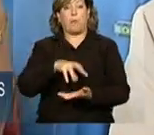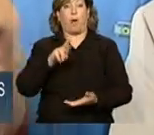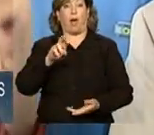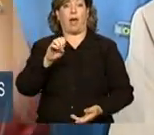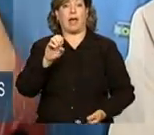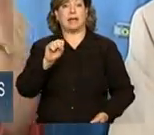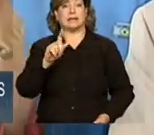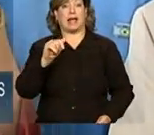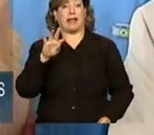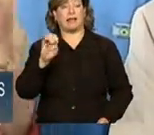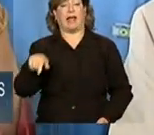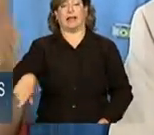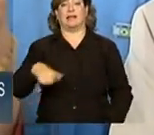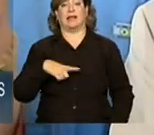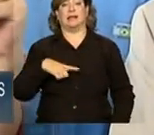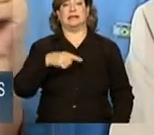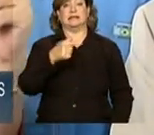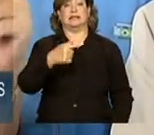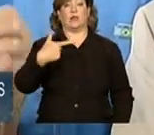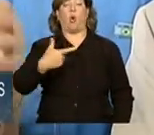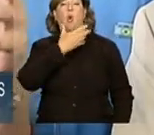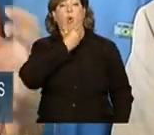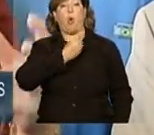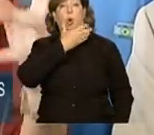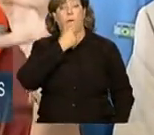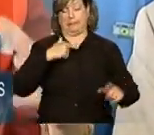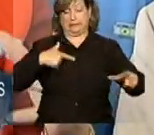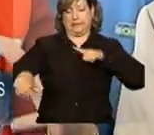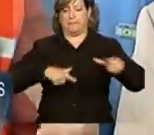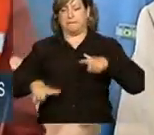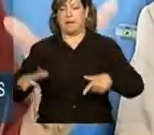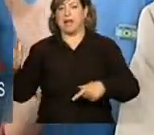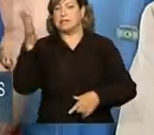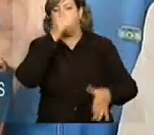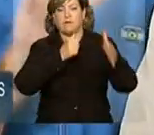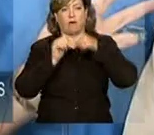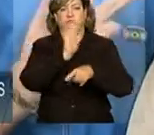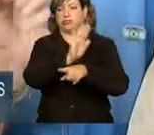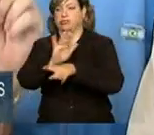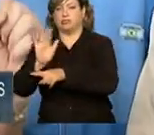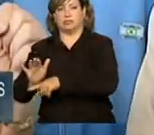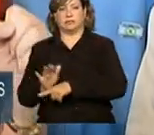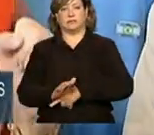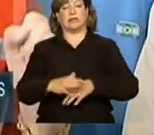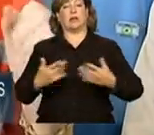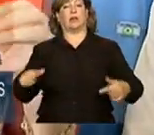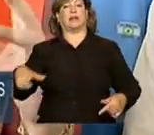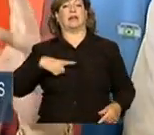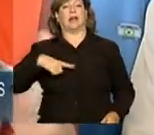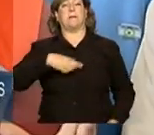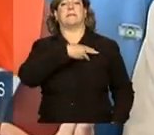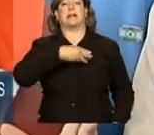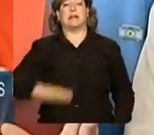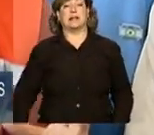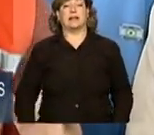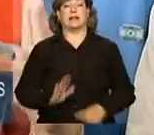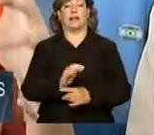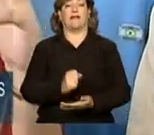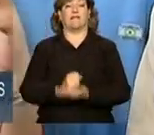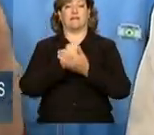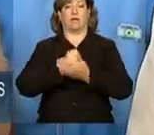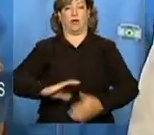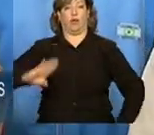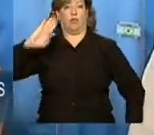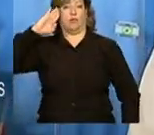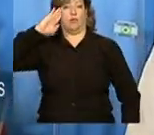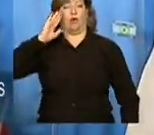tem 72 homens. E as Forças Armadas, aqui o ministro da Defesa, que as Forças Armadas,